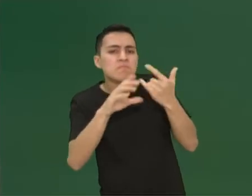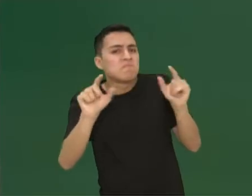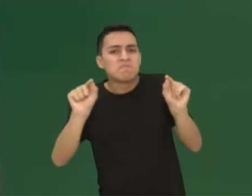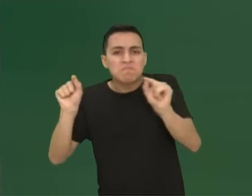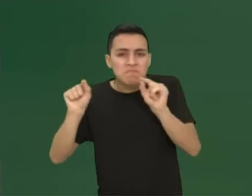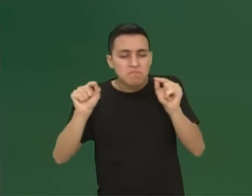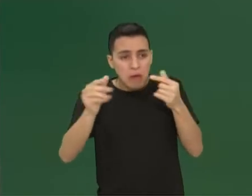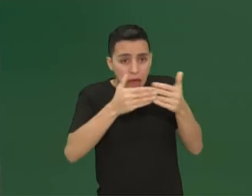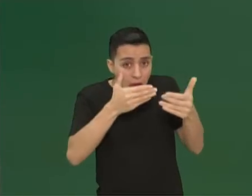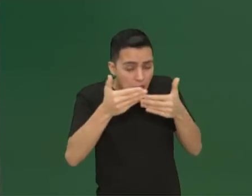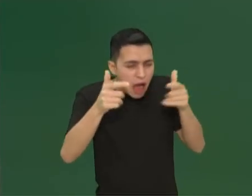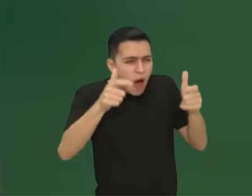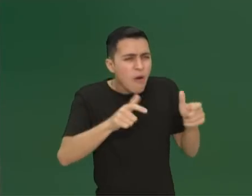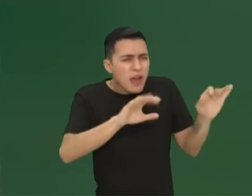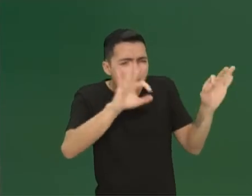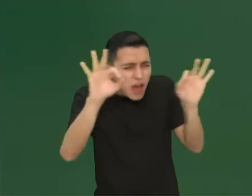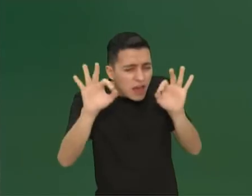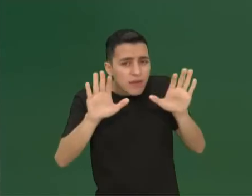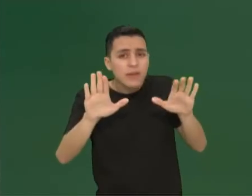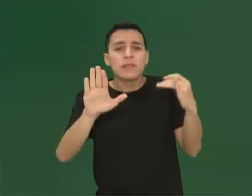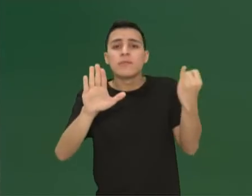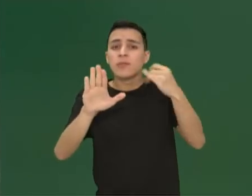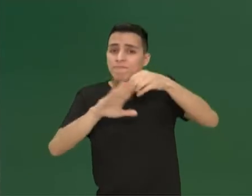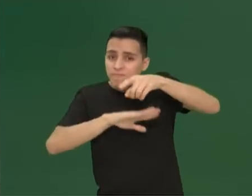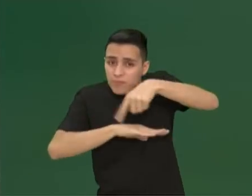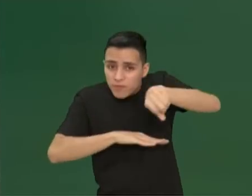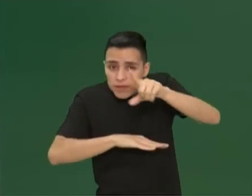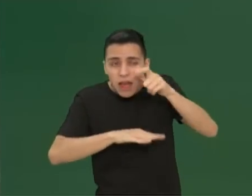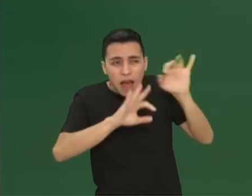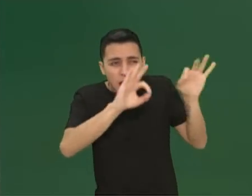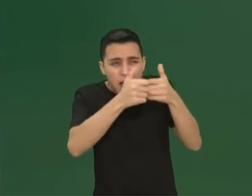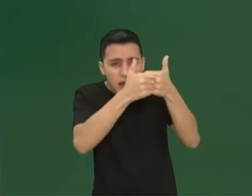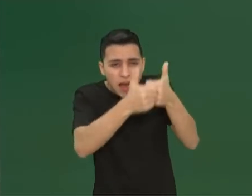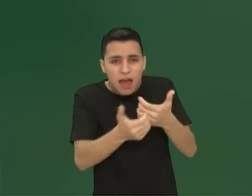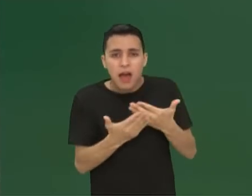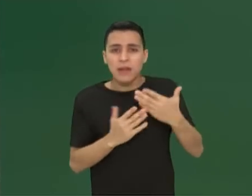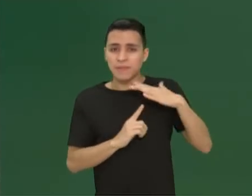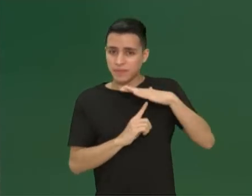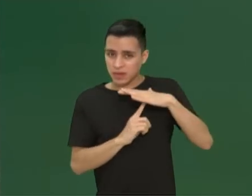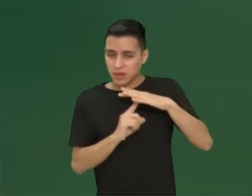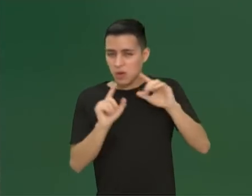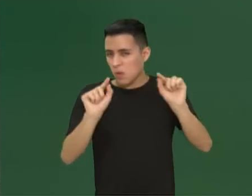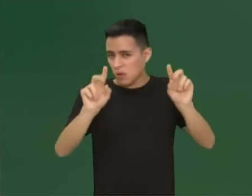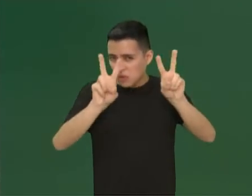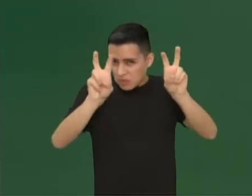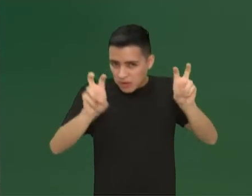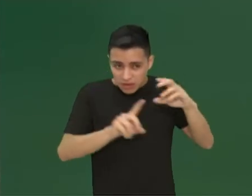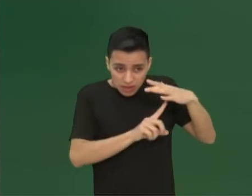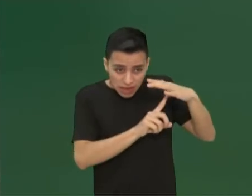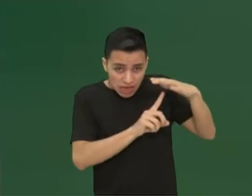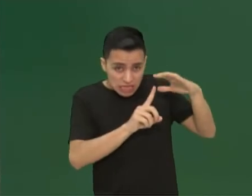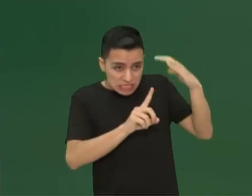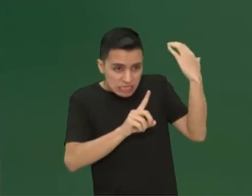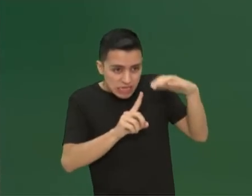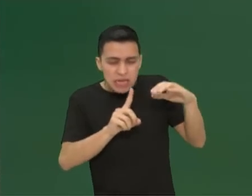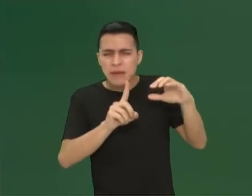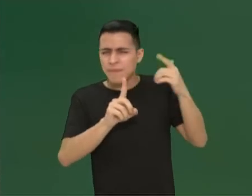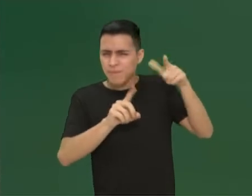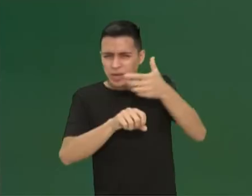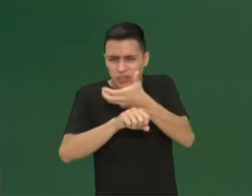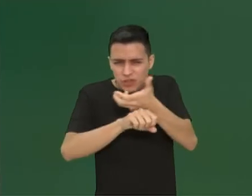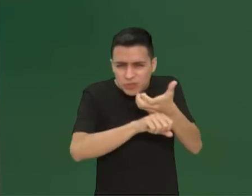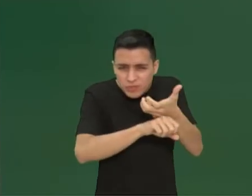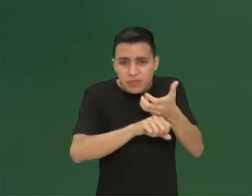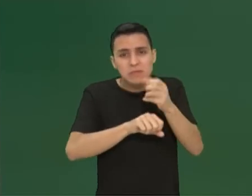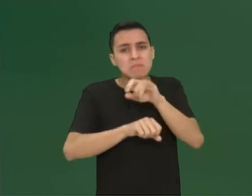você esteja assistindo. O importante é que você esteja acompanhando a aula Paraná. E não é só de ciências, de todas as disciplinas.